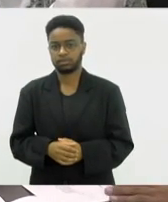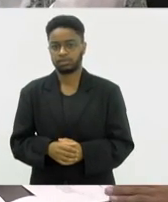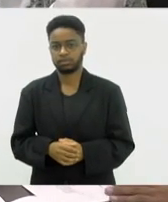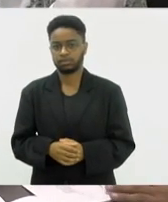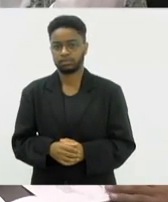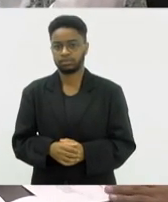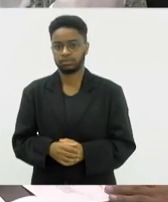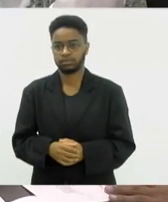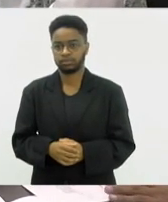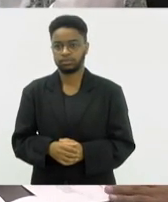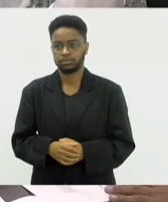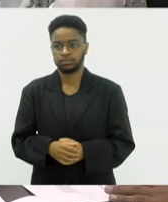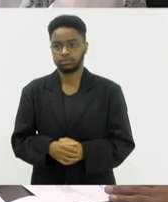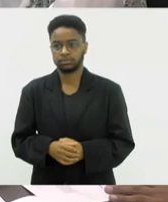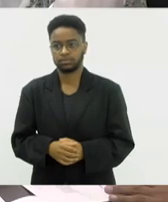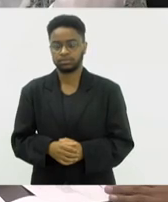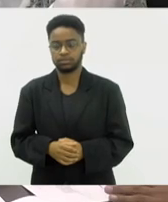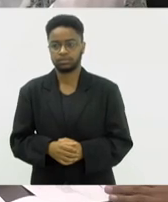Olha, tem um...